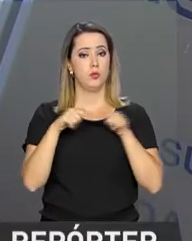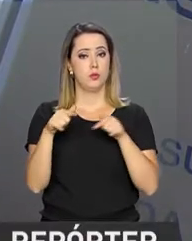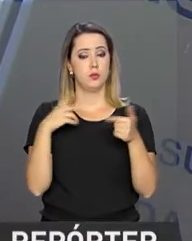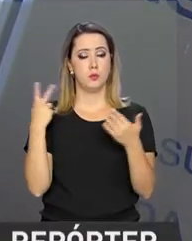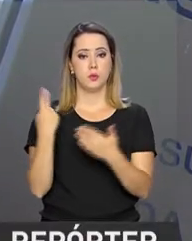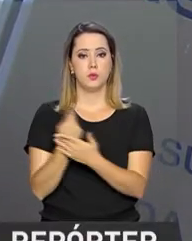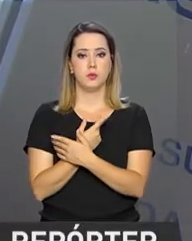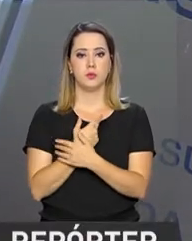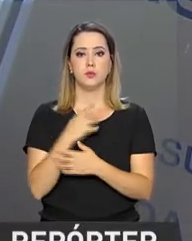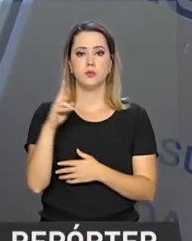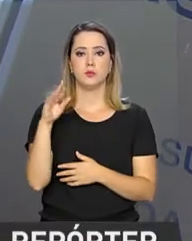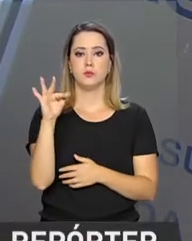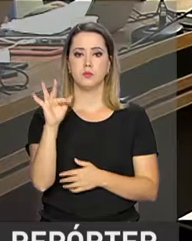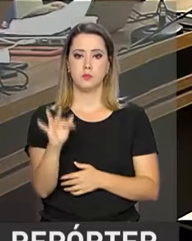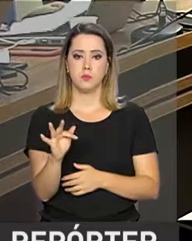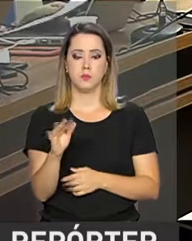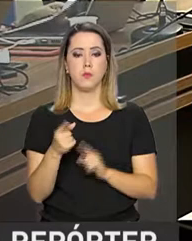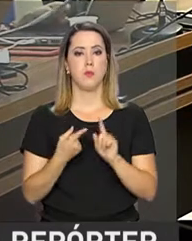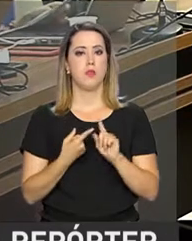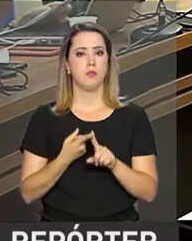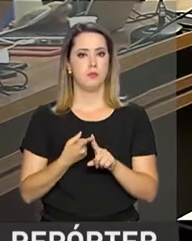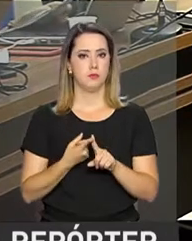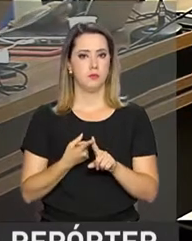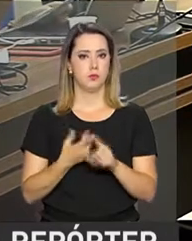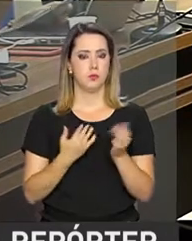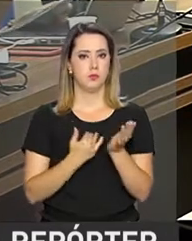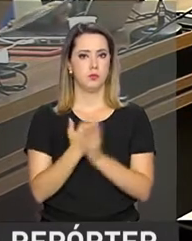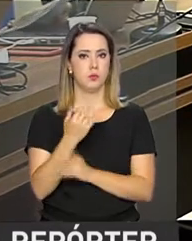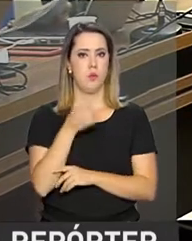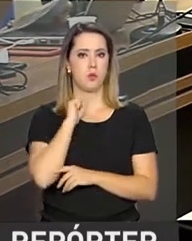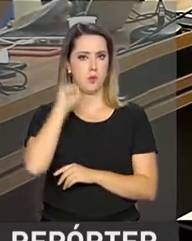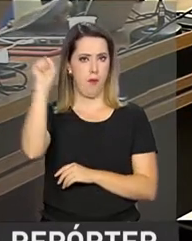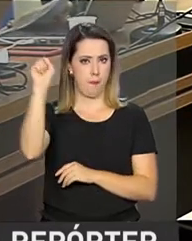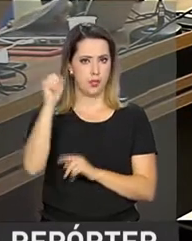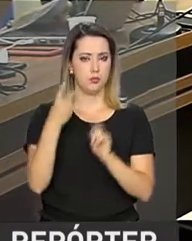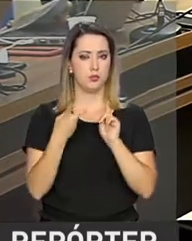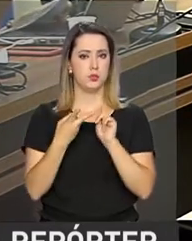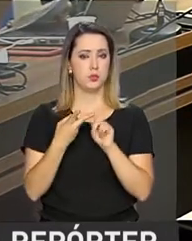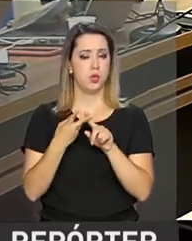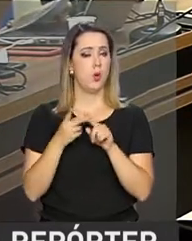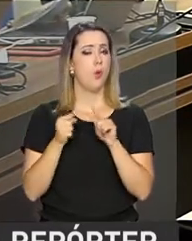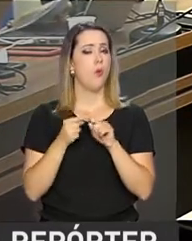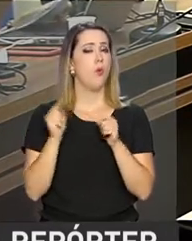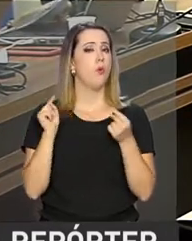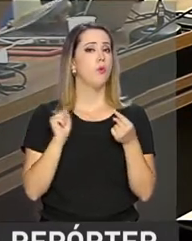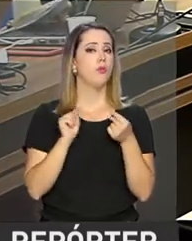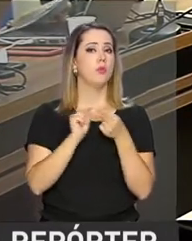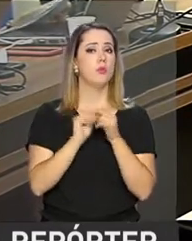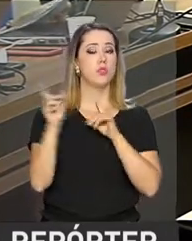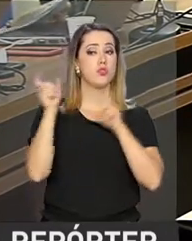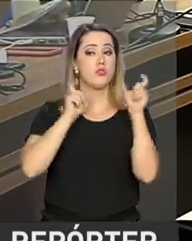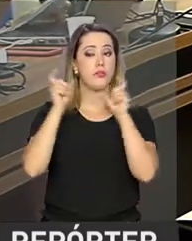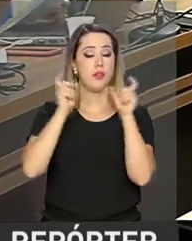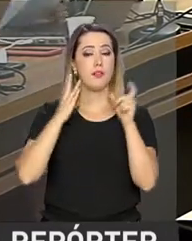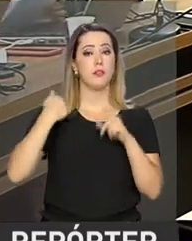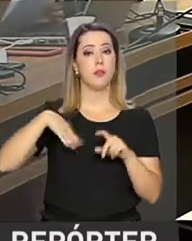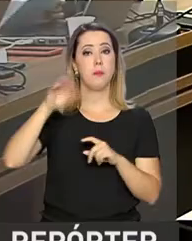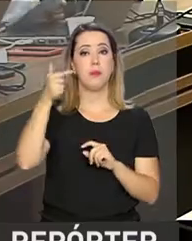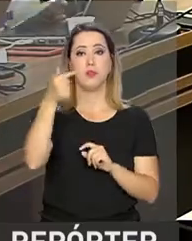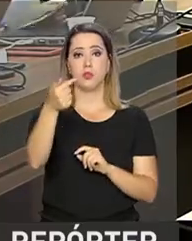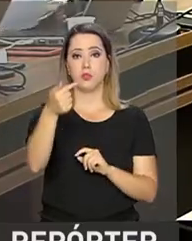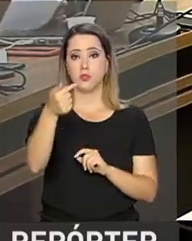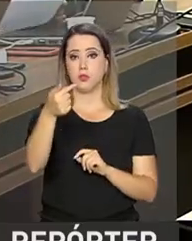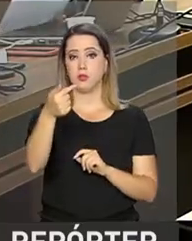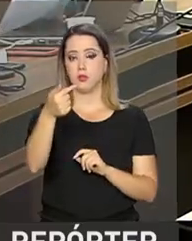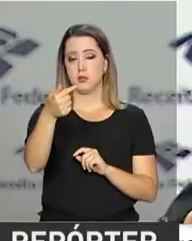pela receita federal a primeira iniciada em abril teve o objetivo de alertar mais de sete mil e